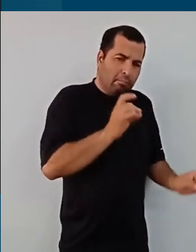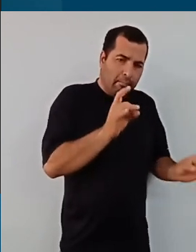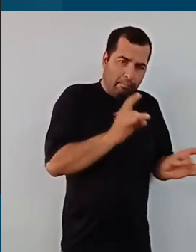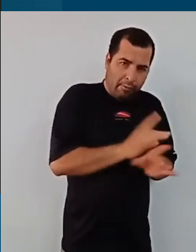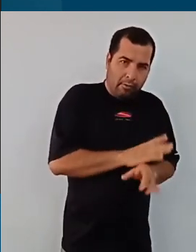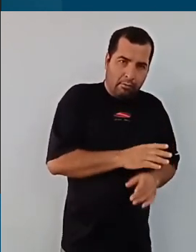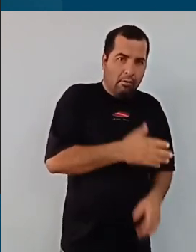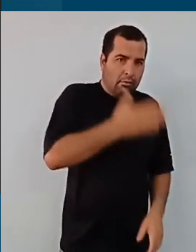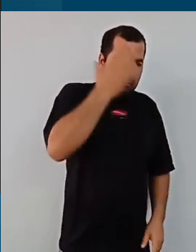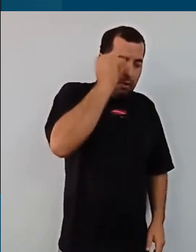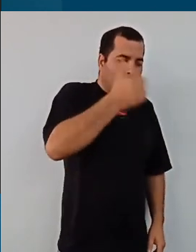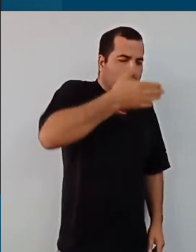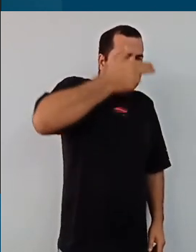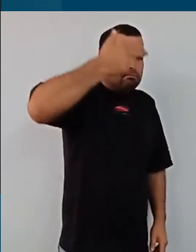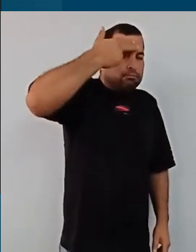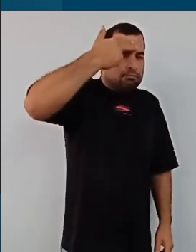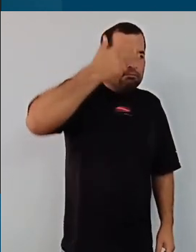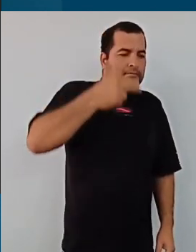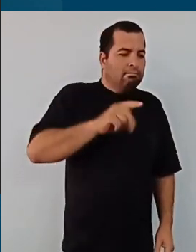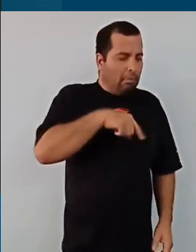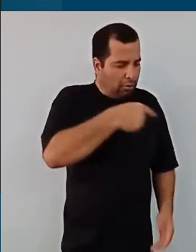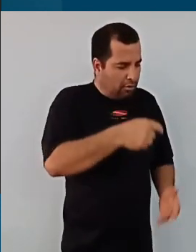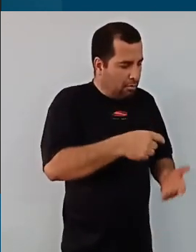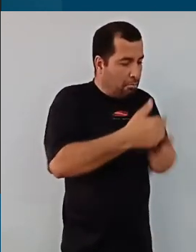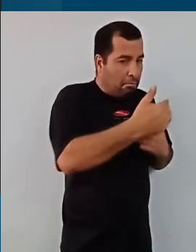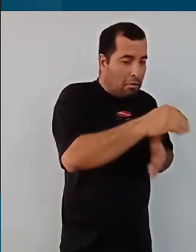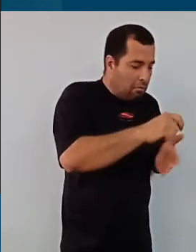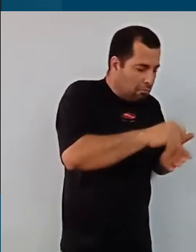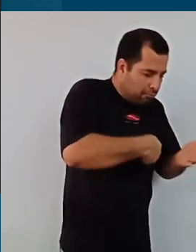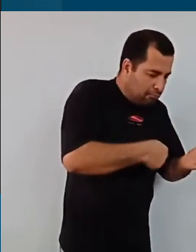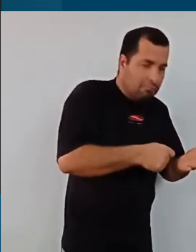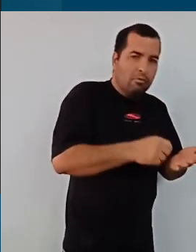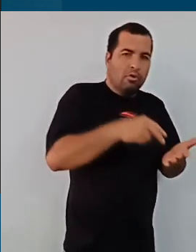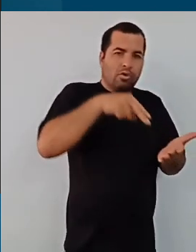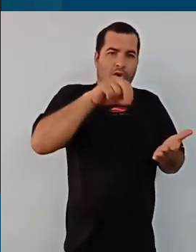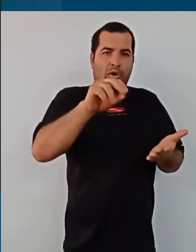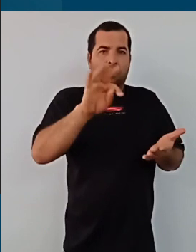e uma eventual nota final.